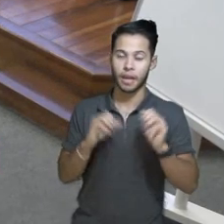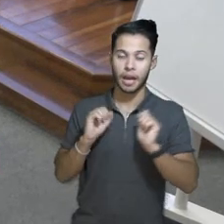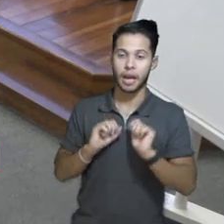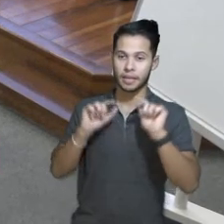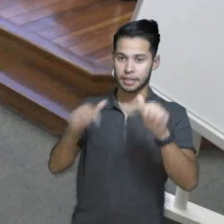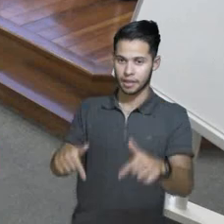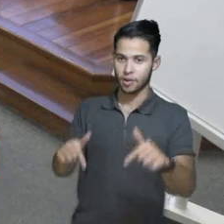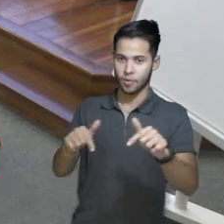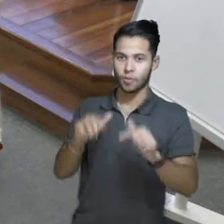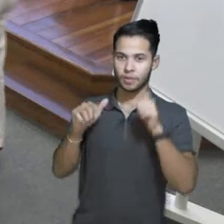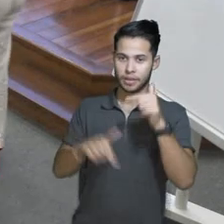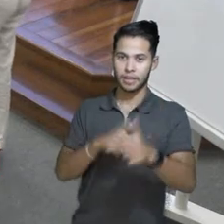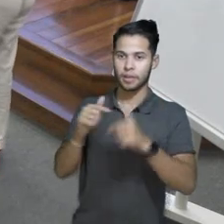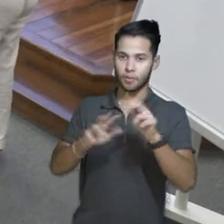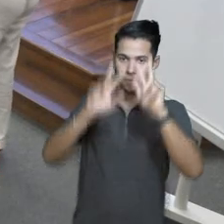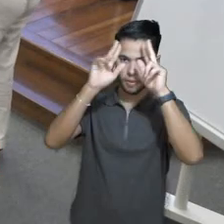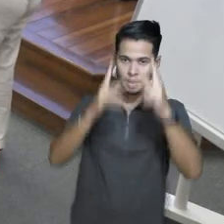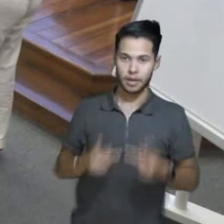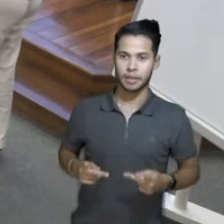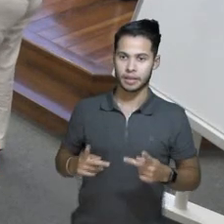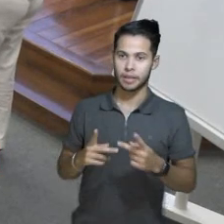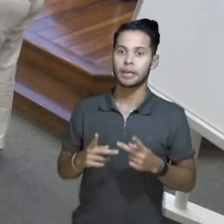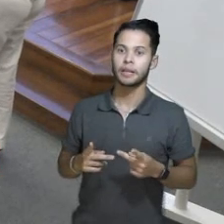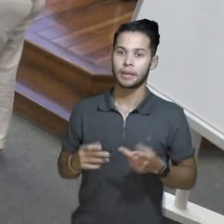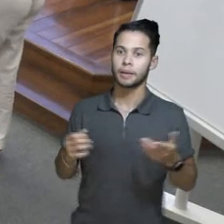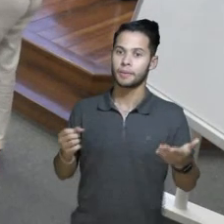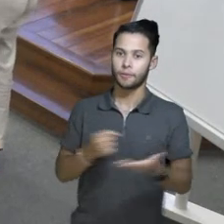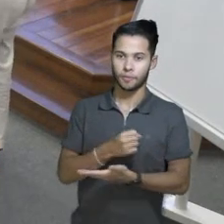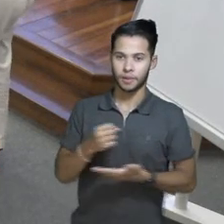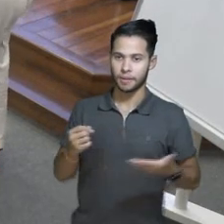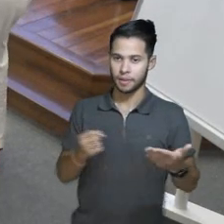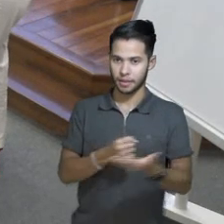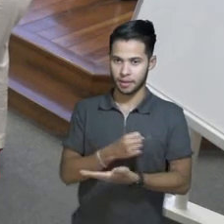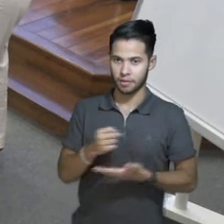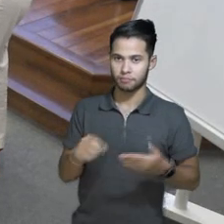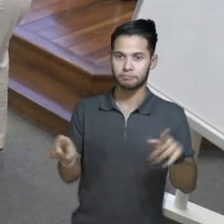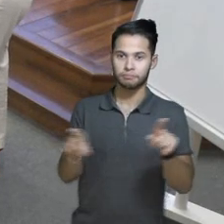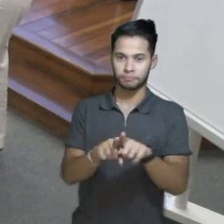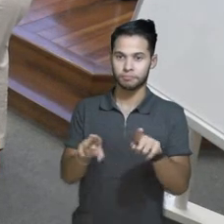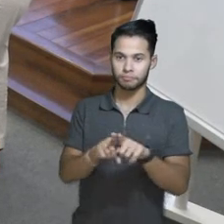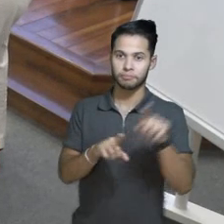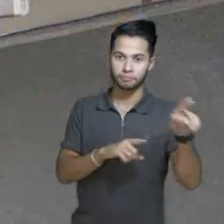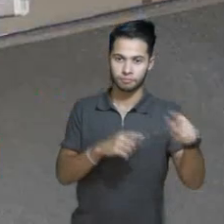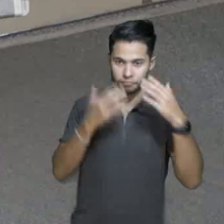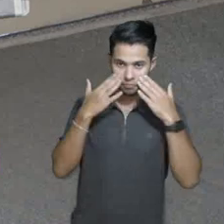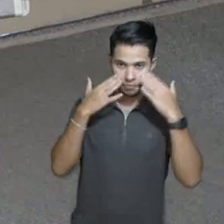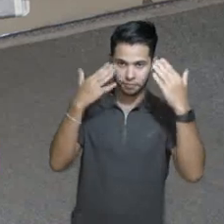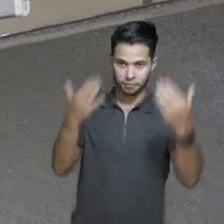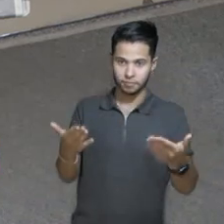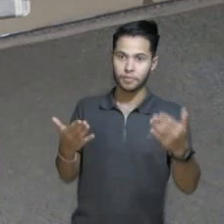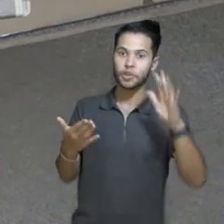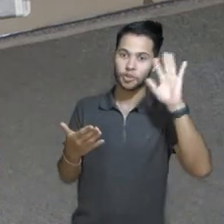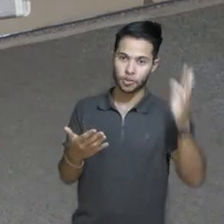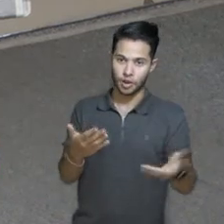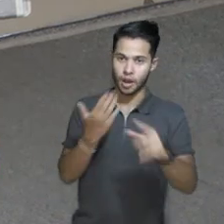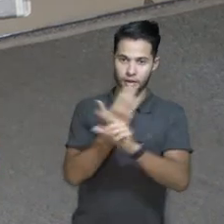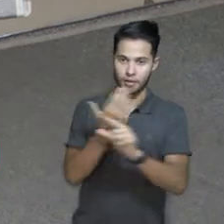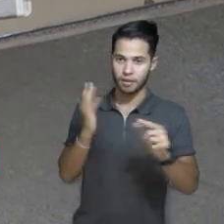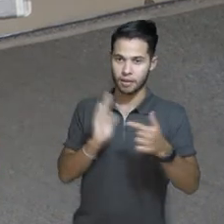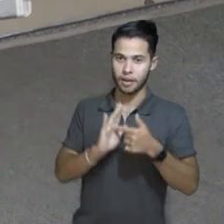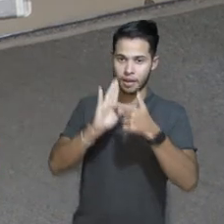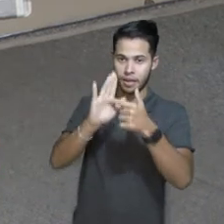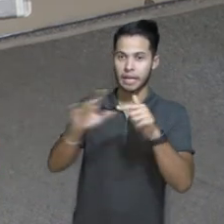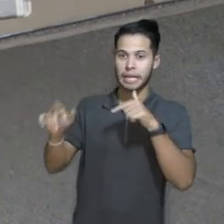humanas fundamentais ação é diferente aqui mencionada pela pela autora de trabalho e